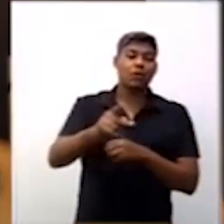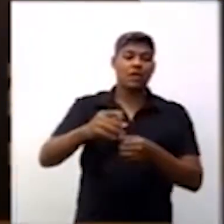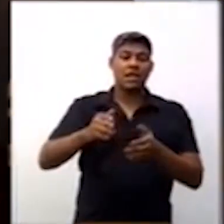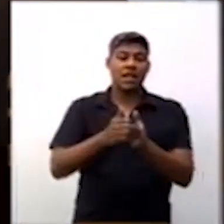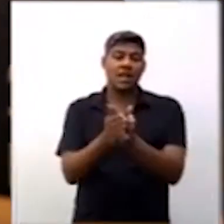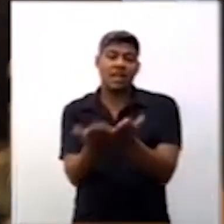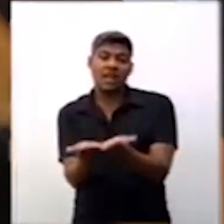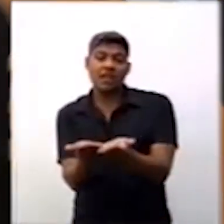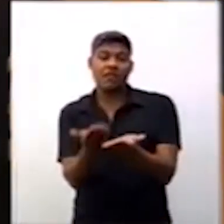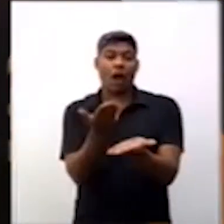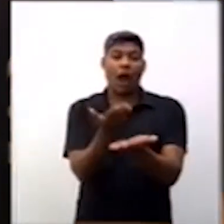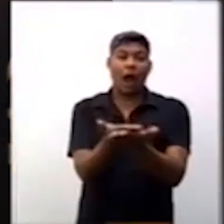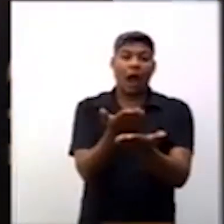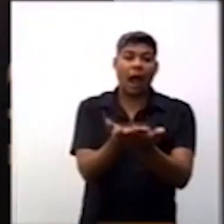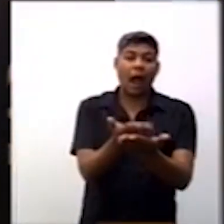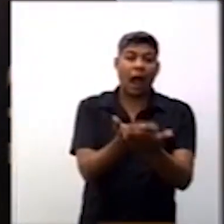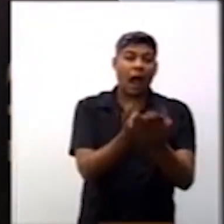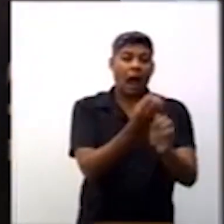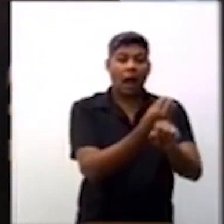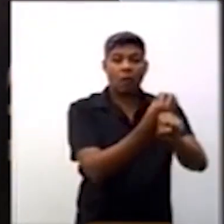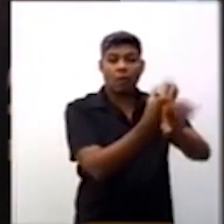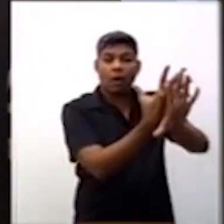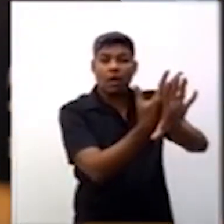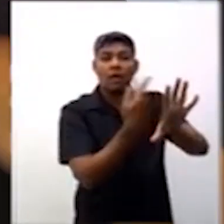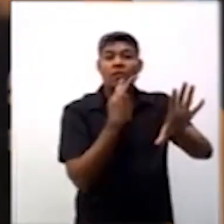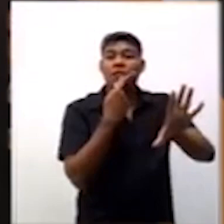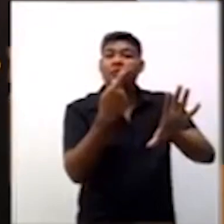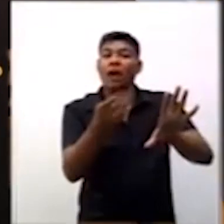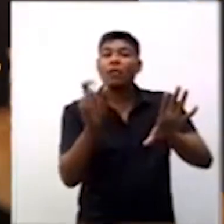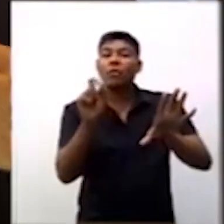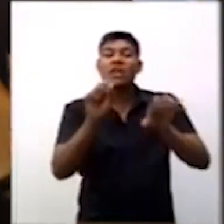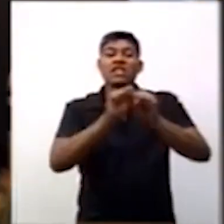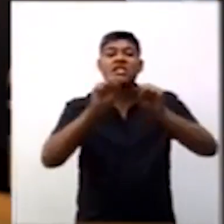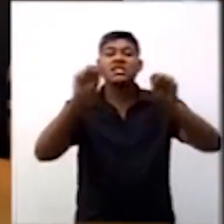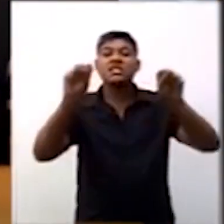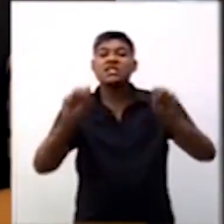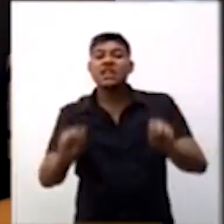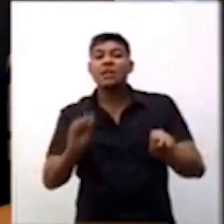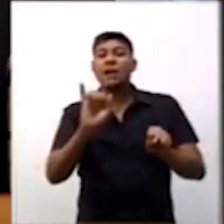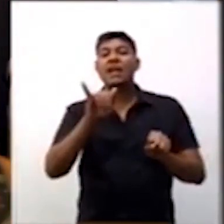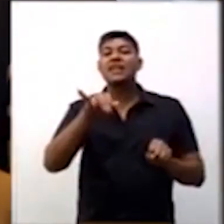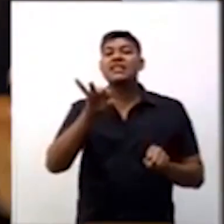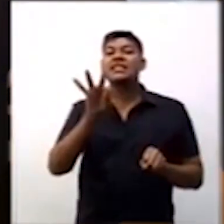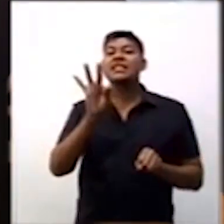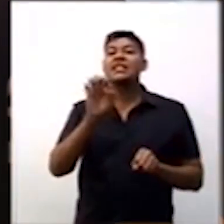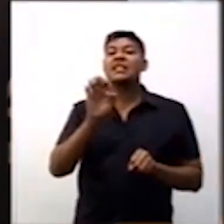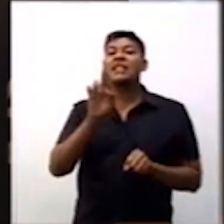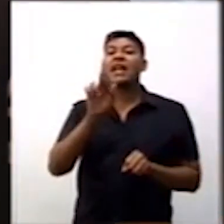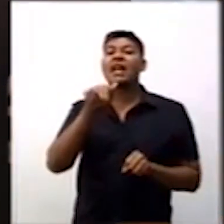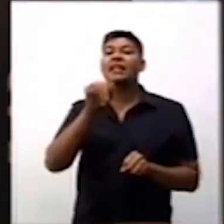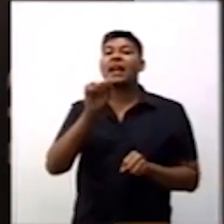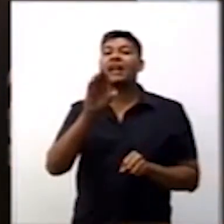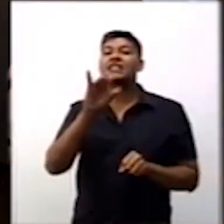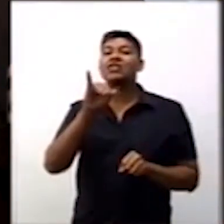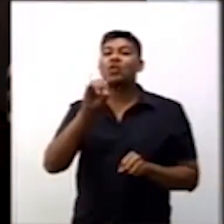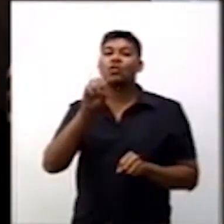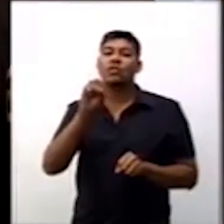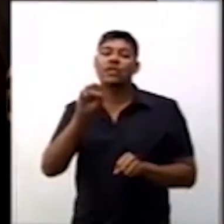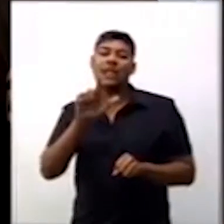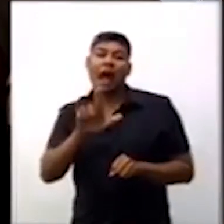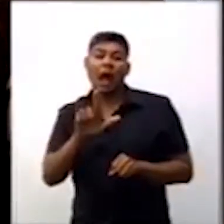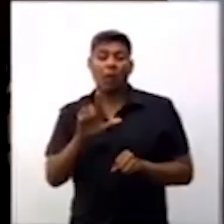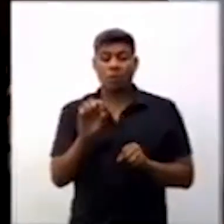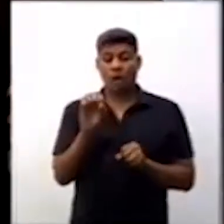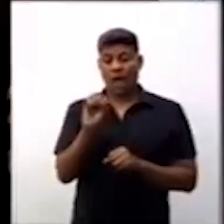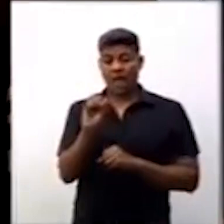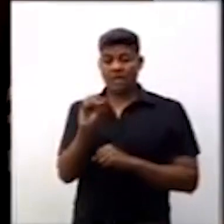as videoaulas, as questões de prova falam em Sistema Internacional de Unidades, o famoso SI. Essa você